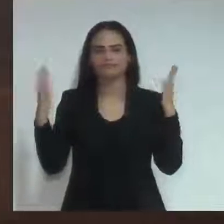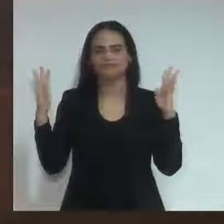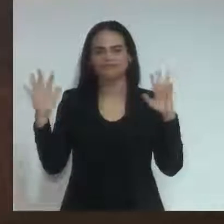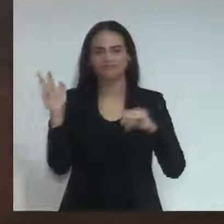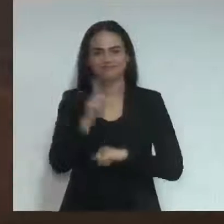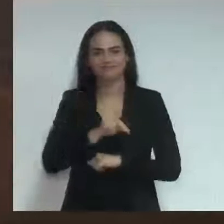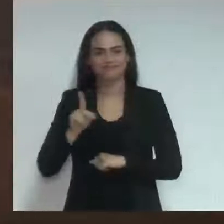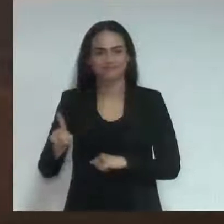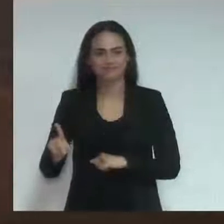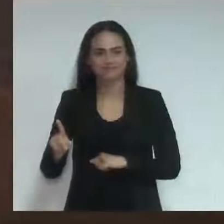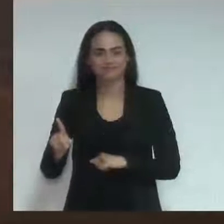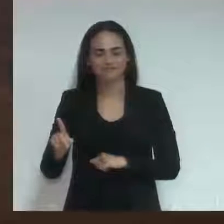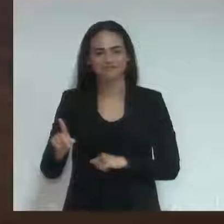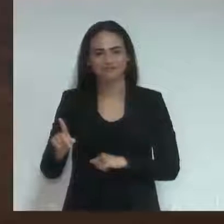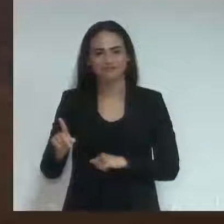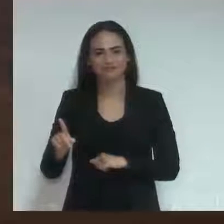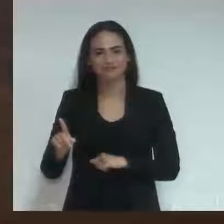Professor.